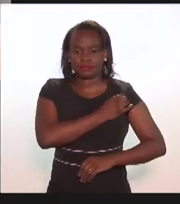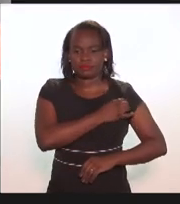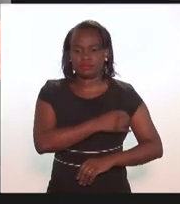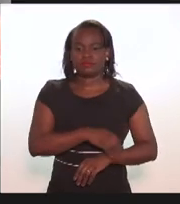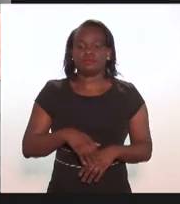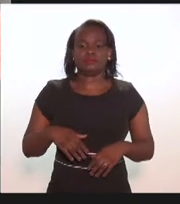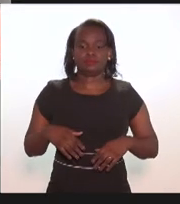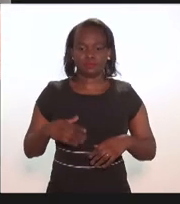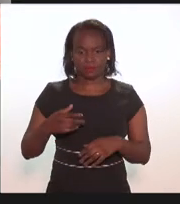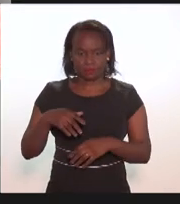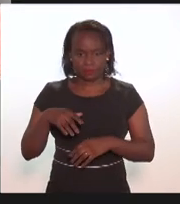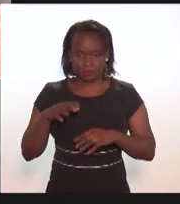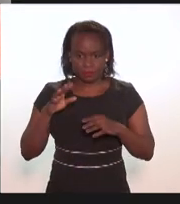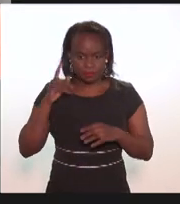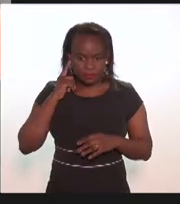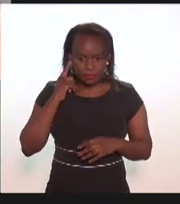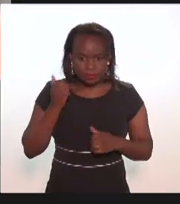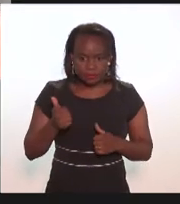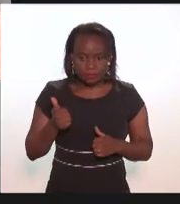Está me ouvindo?